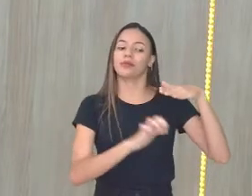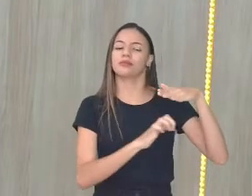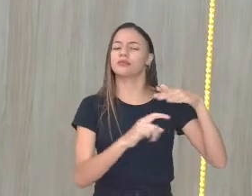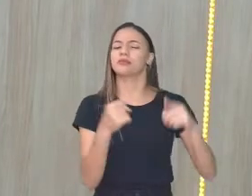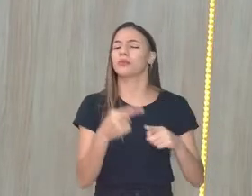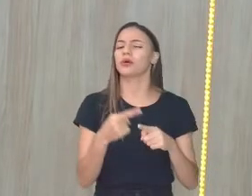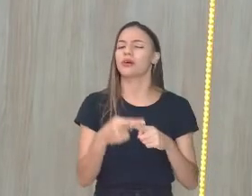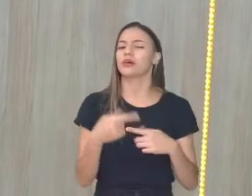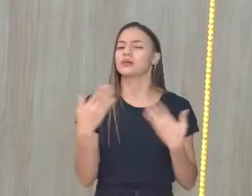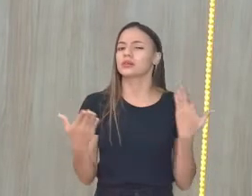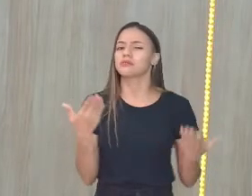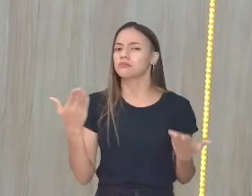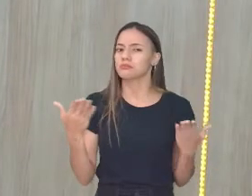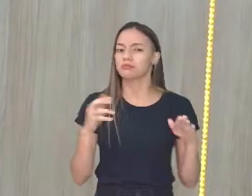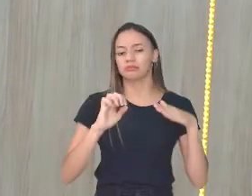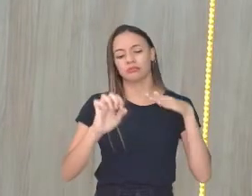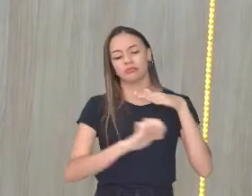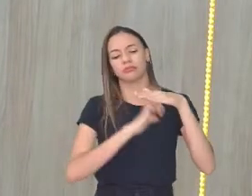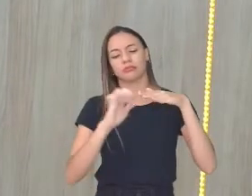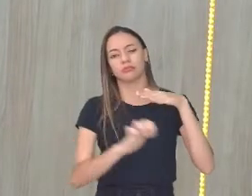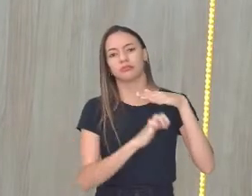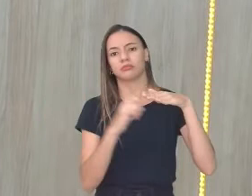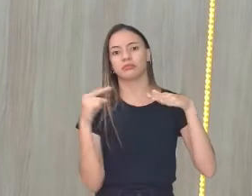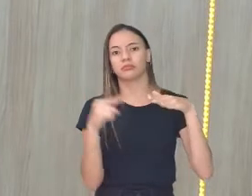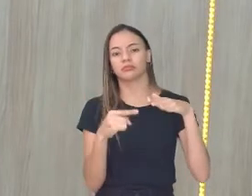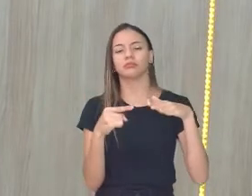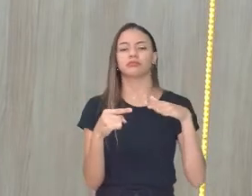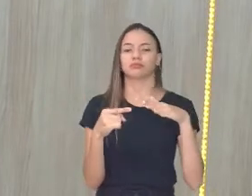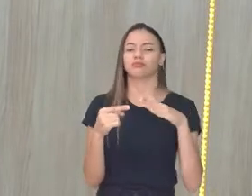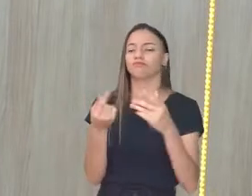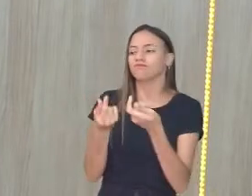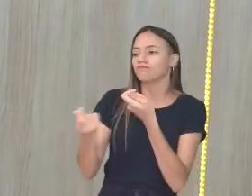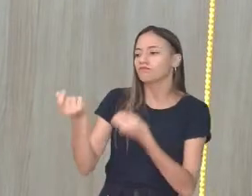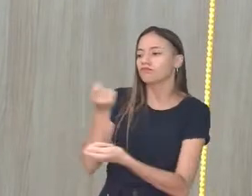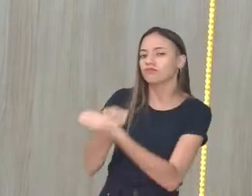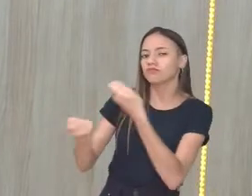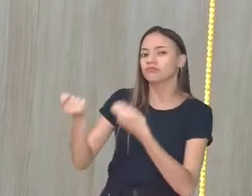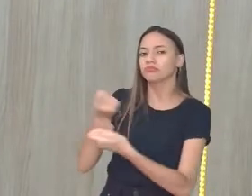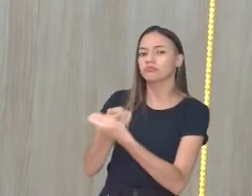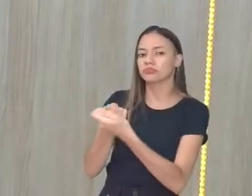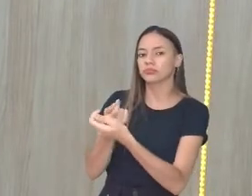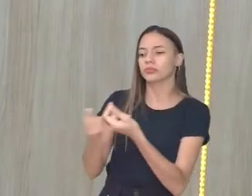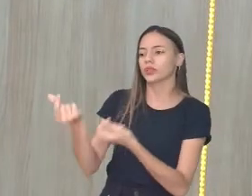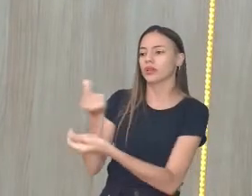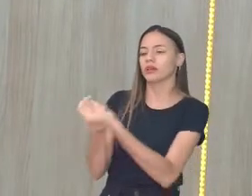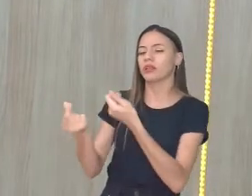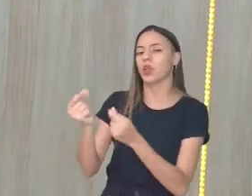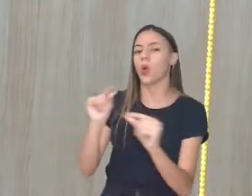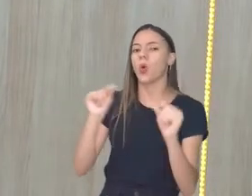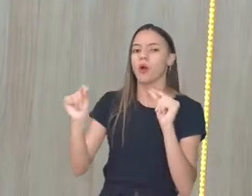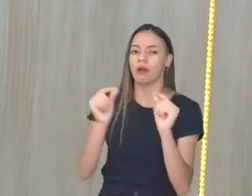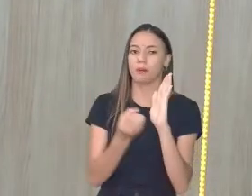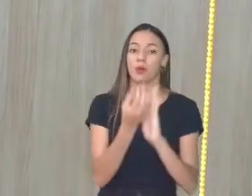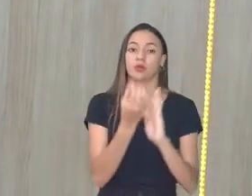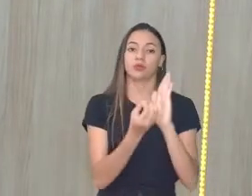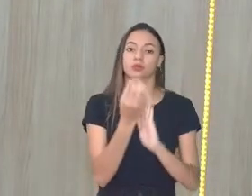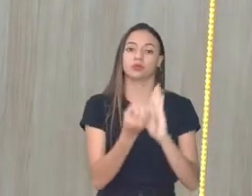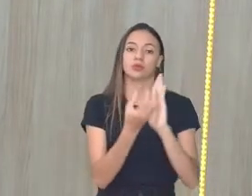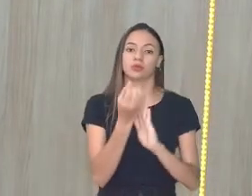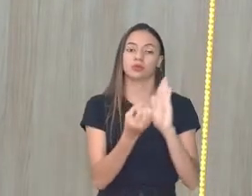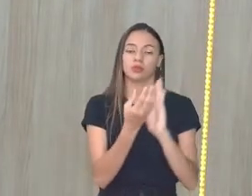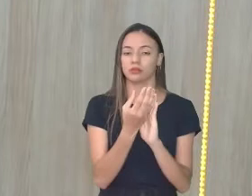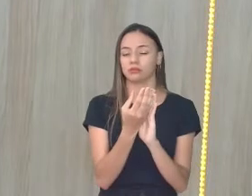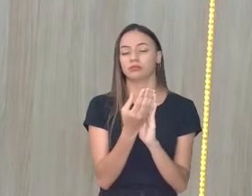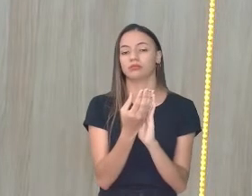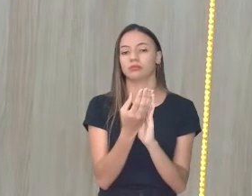né, de que ela pode ali negociar a produção, digamos, né, a produção excedente, né, aquilo